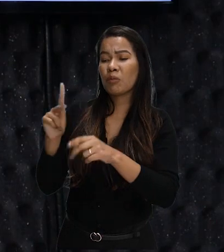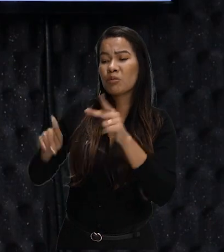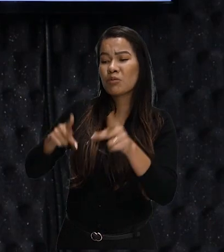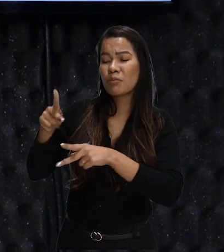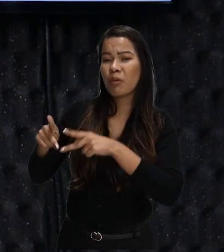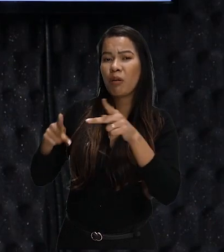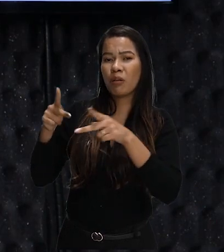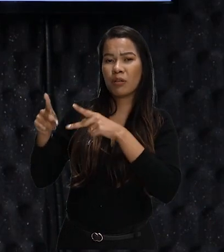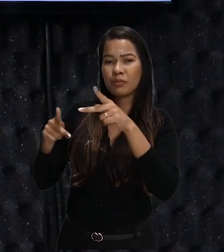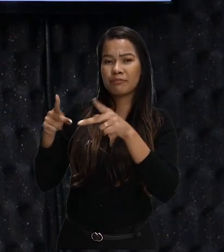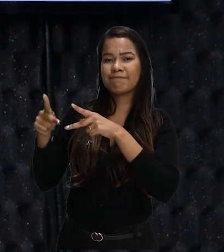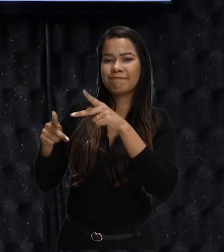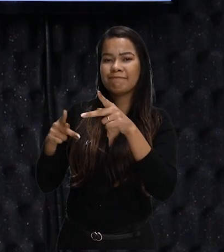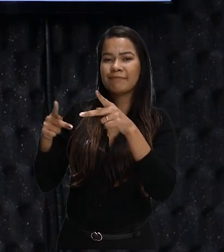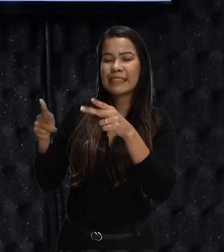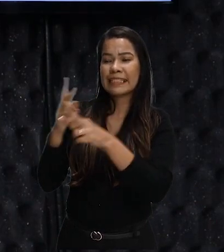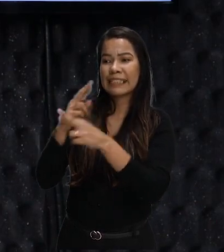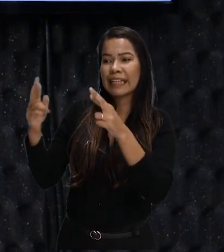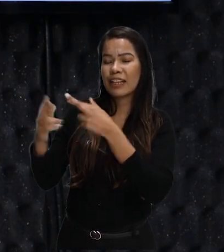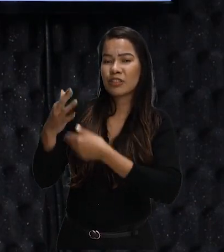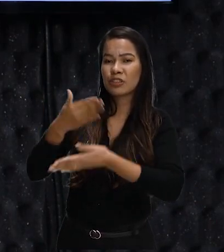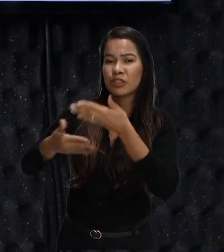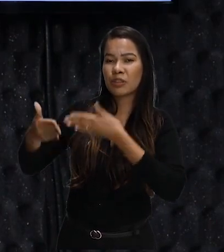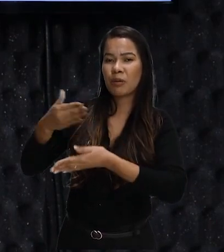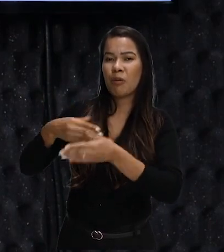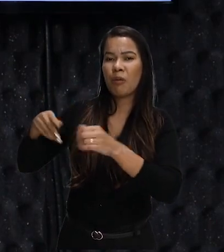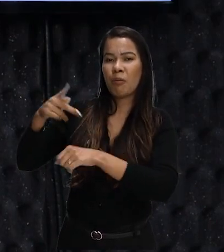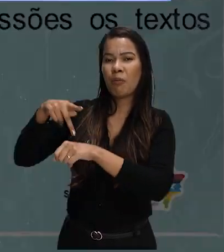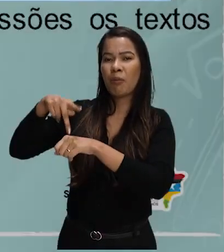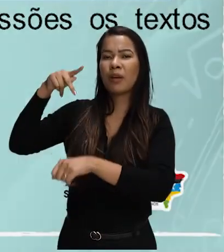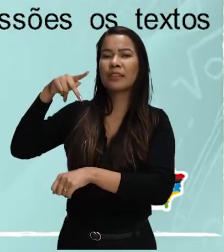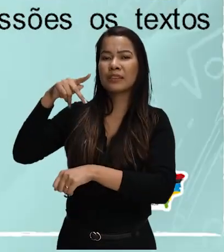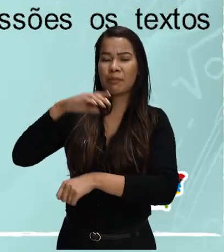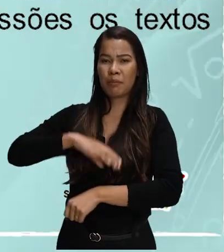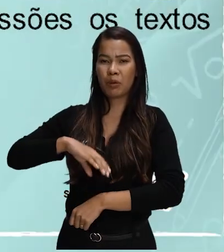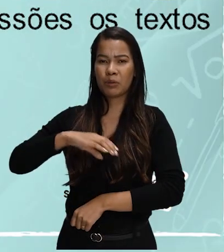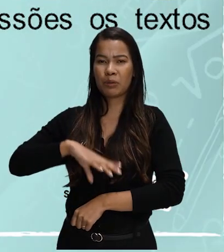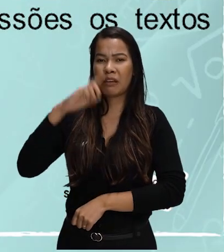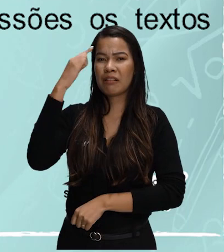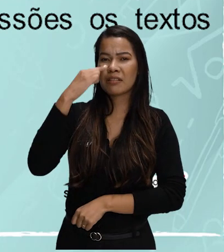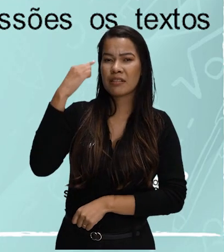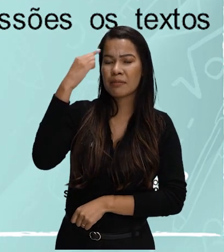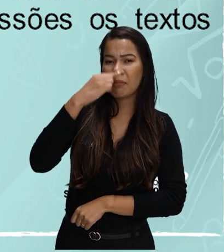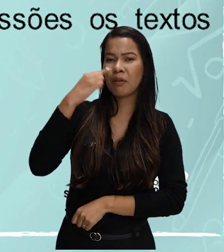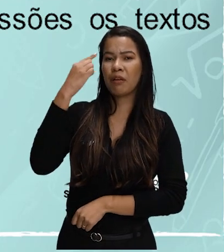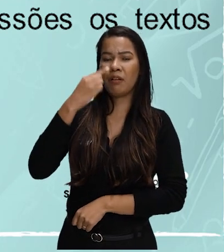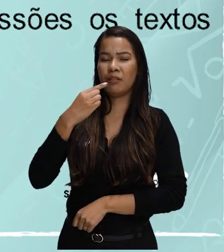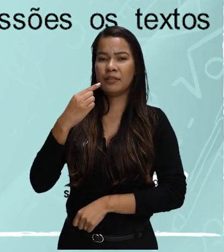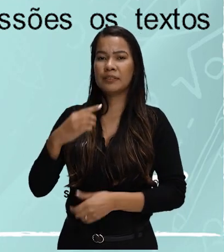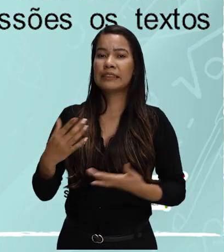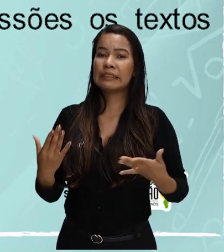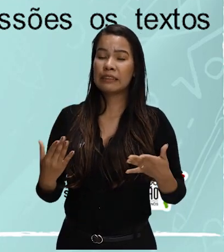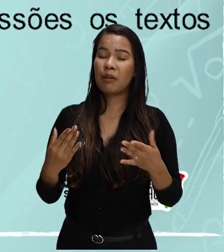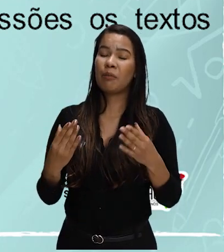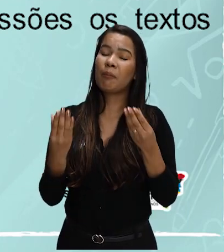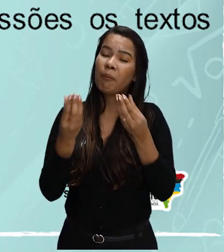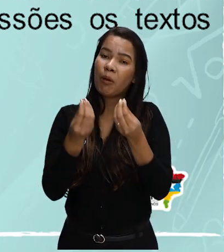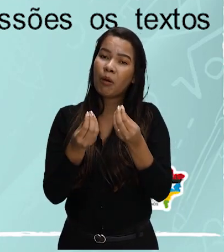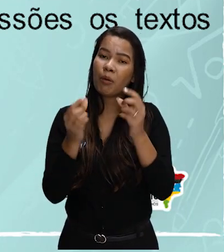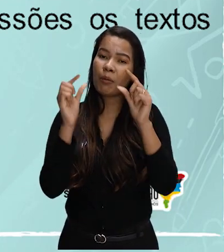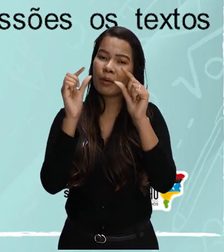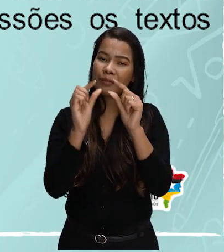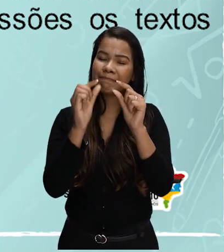os franceses, tá bom? Na Idade Média, poucas pessoas sabiam ler, eu também já falei isso. A